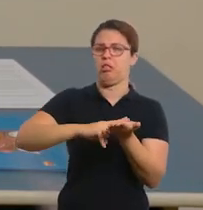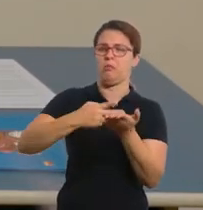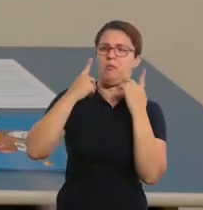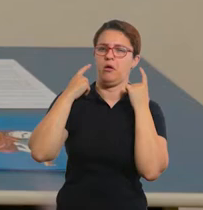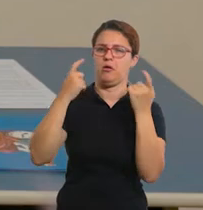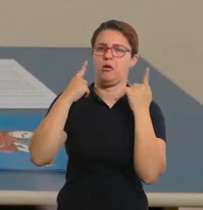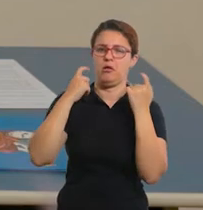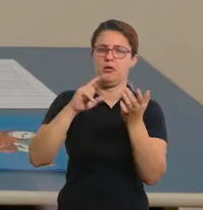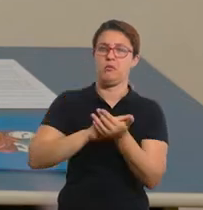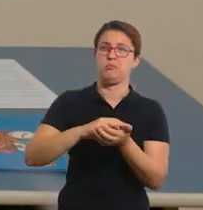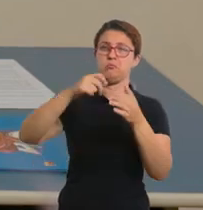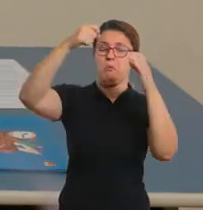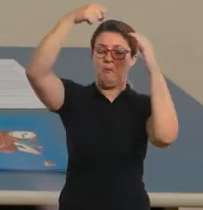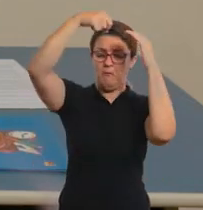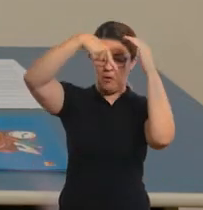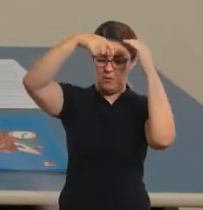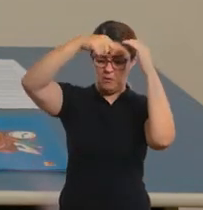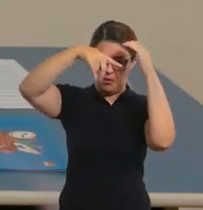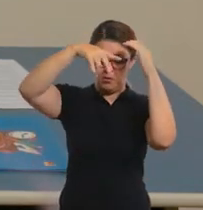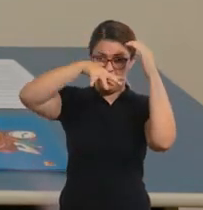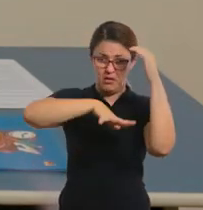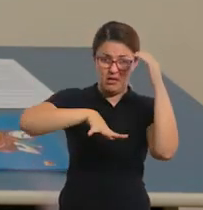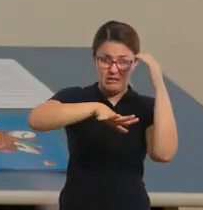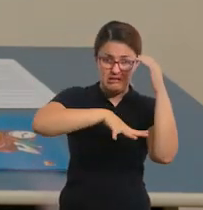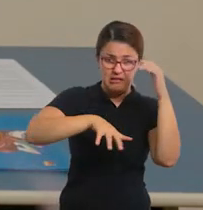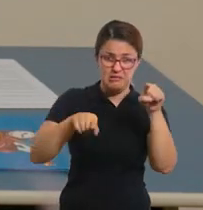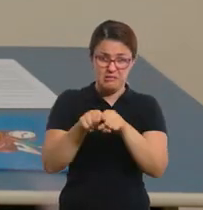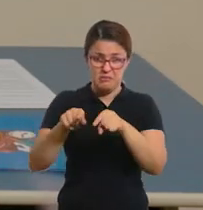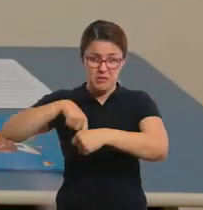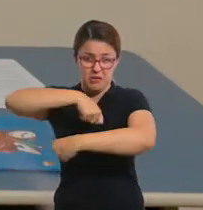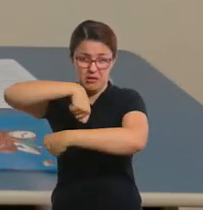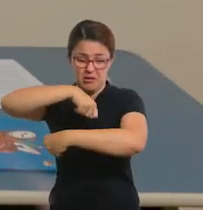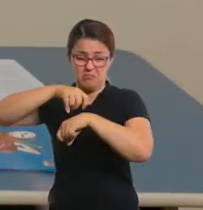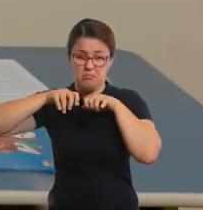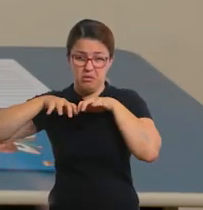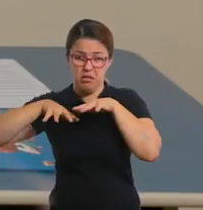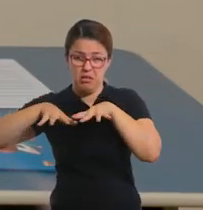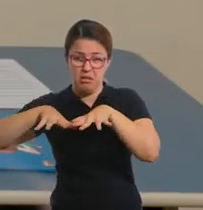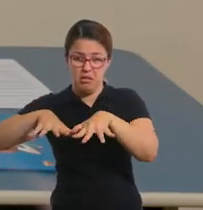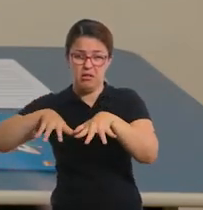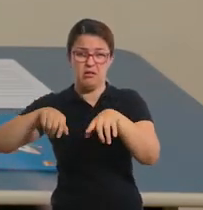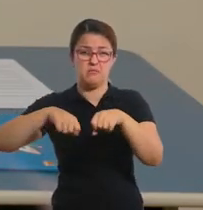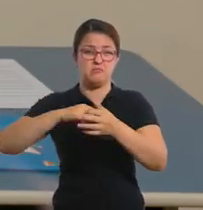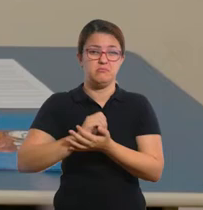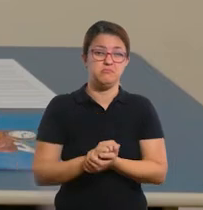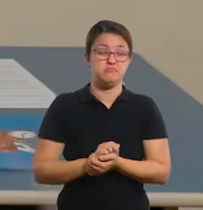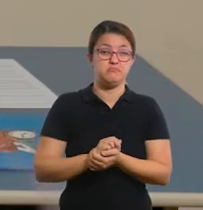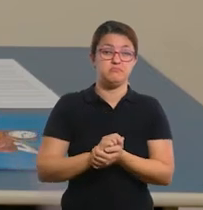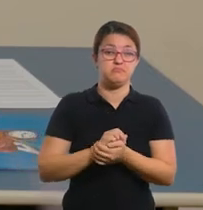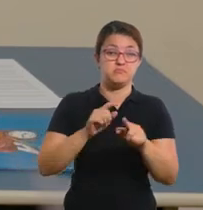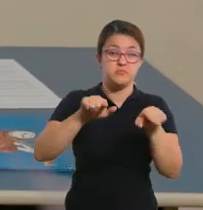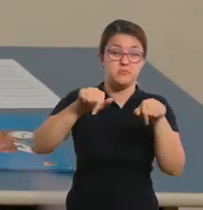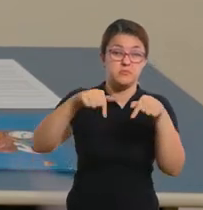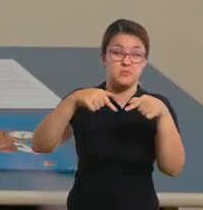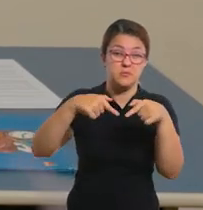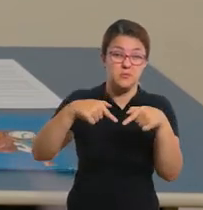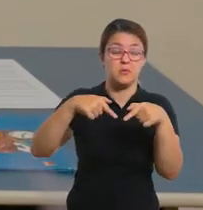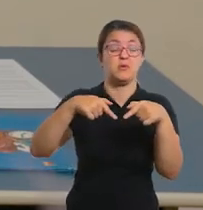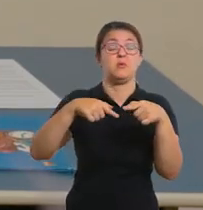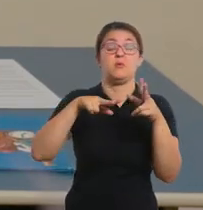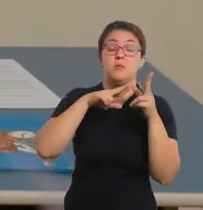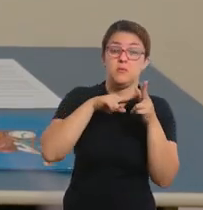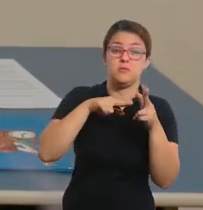A goteira é tão grande que molha a sala e a cozinha. Quarto, banheiro, dispensa e mais de 20